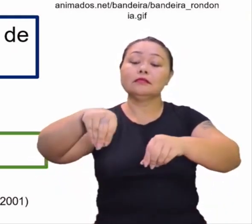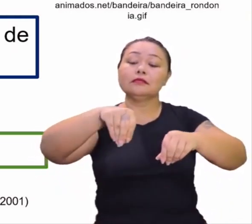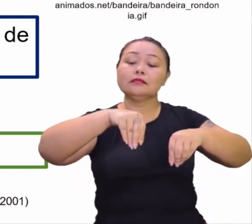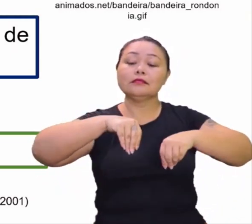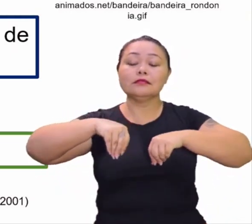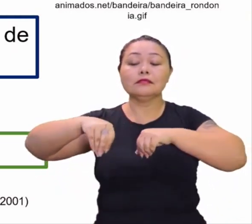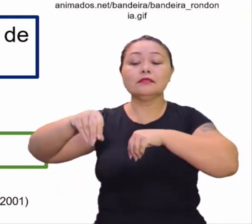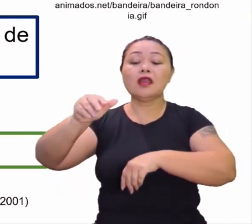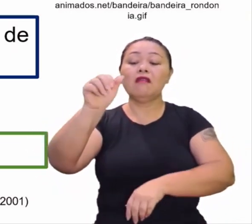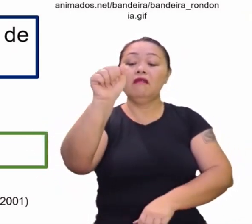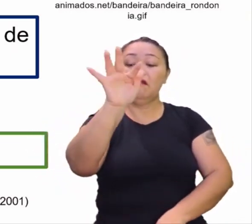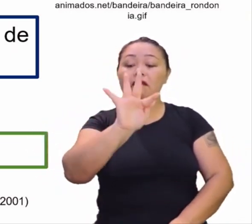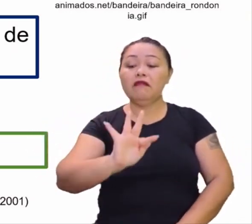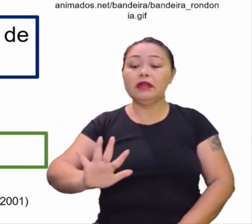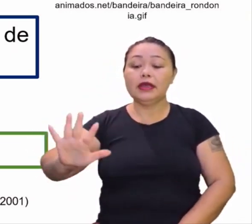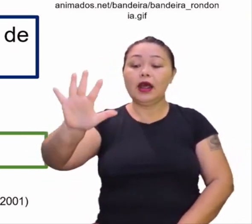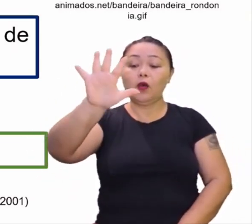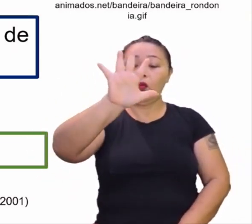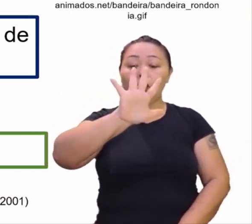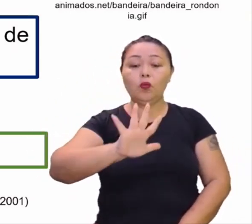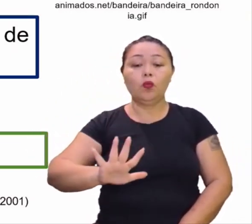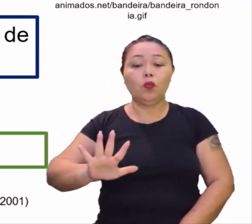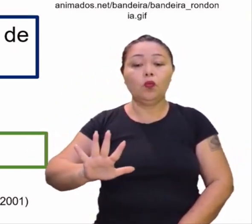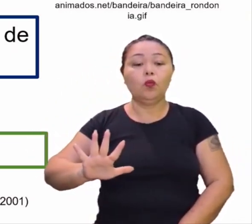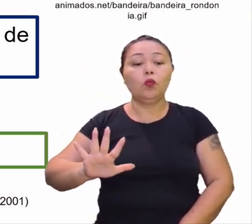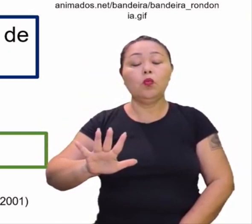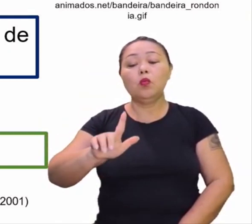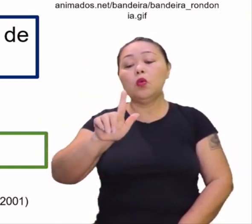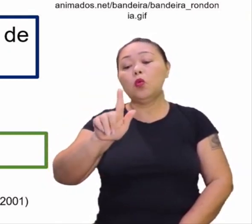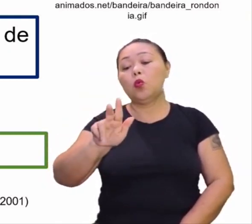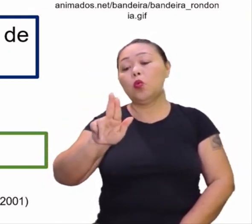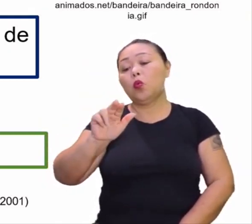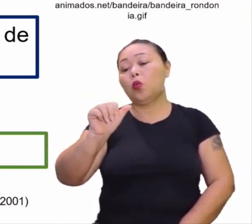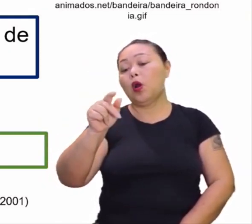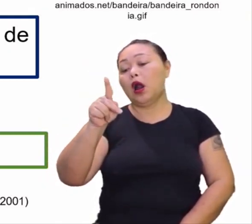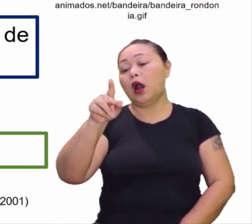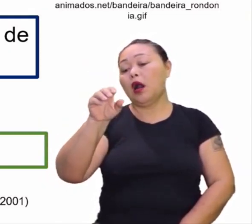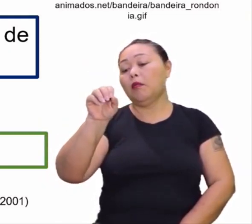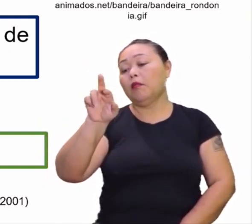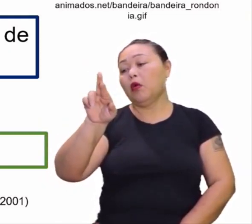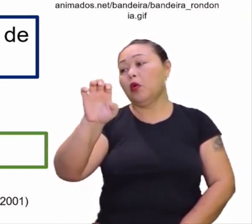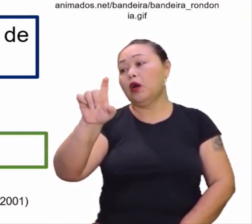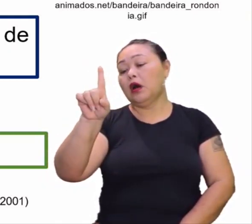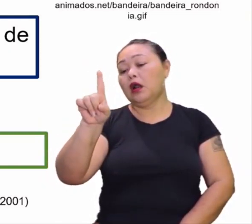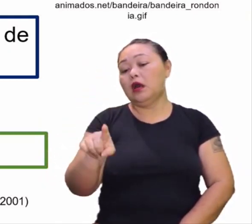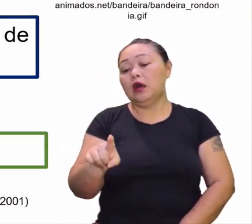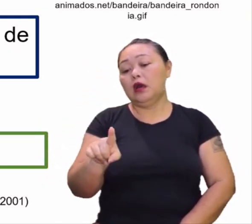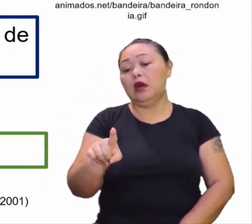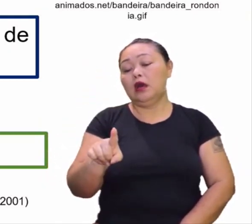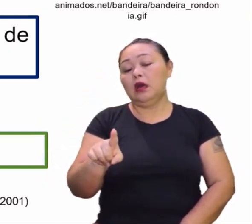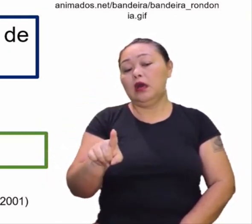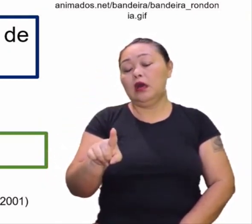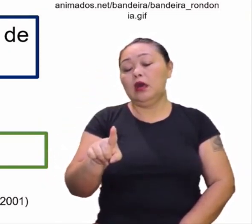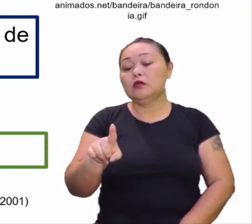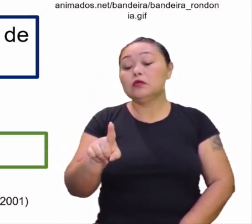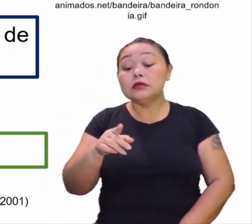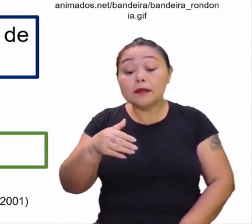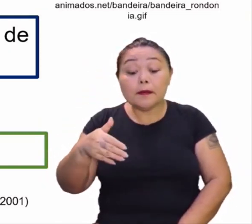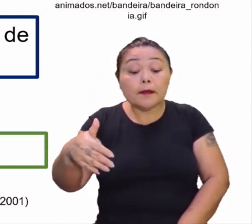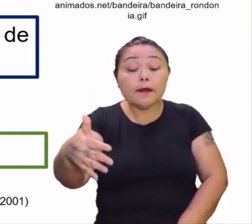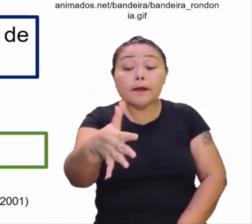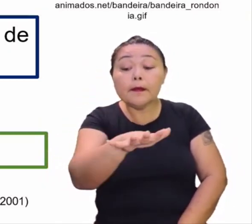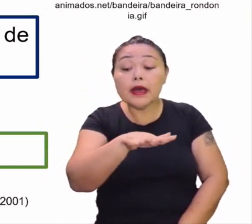federal. Território Federal do Guaporé. Essa parte desse